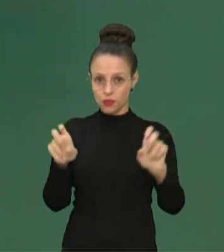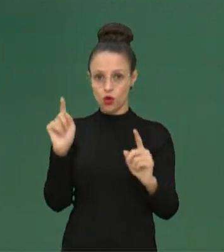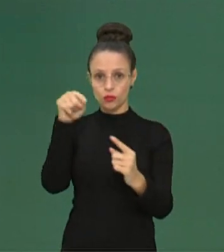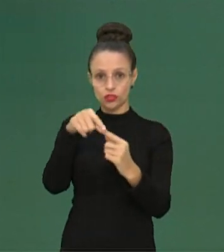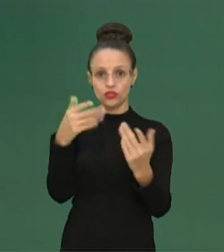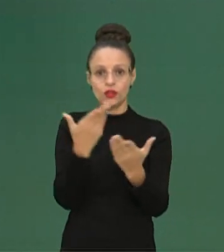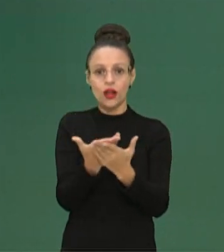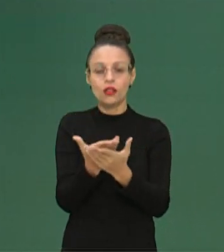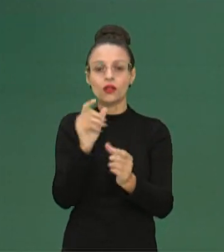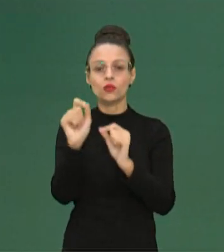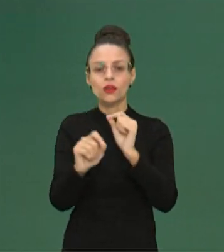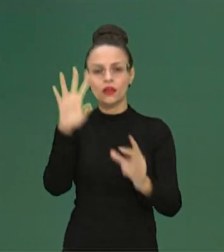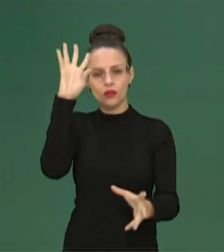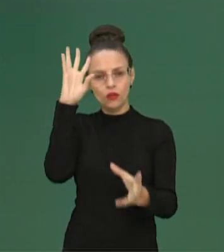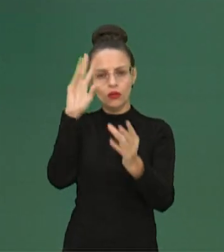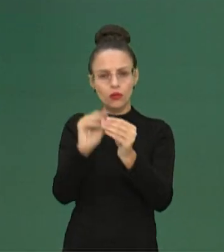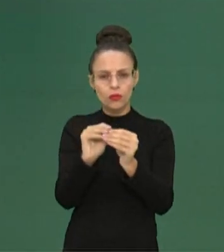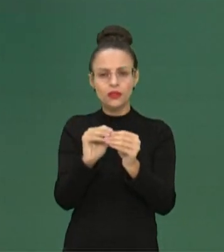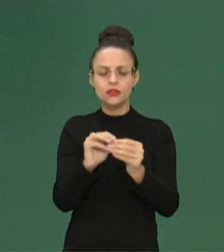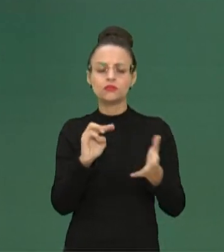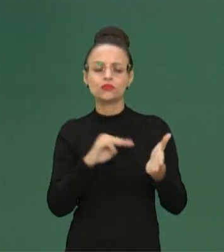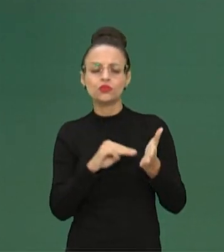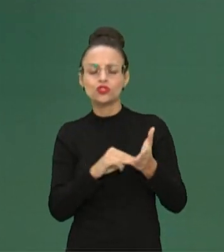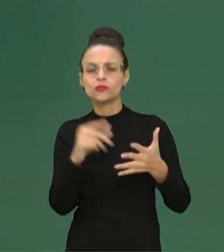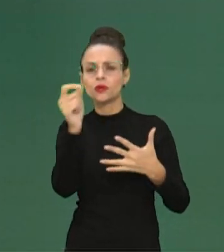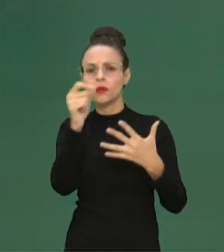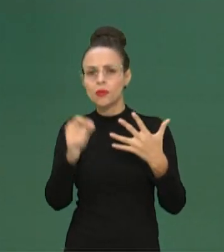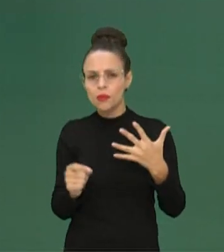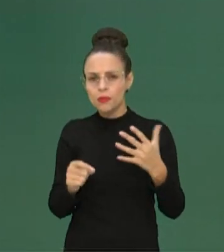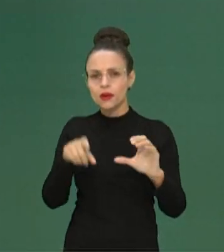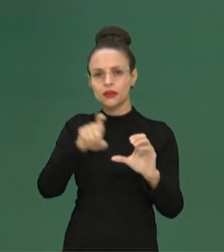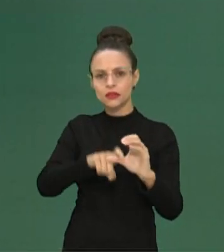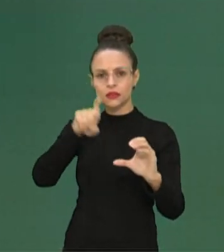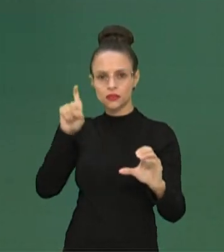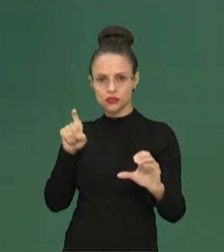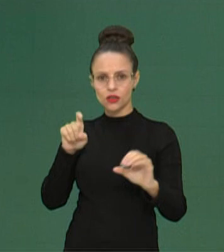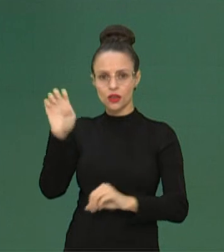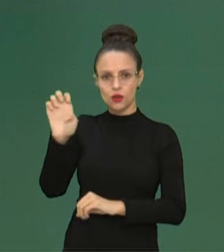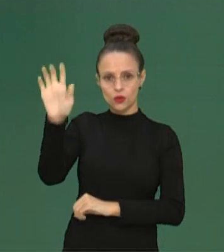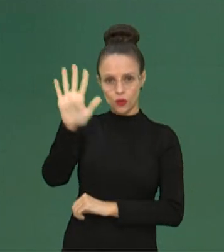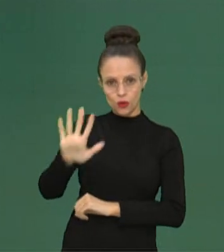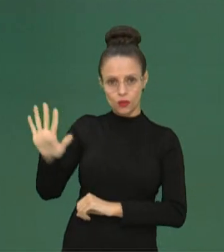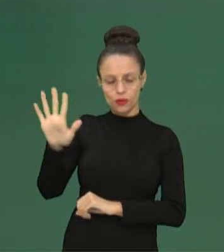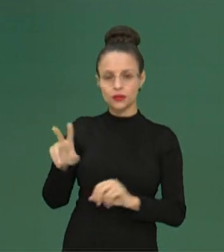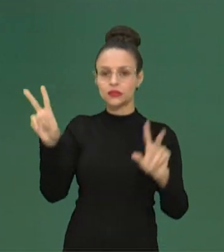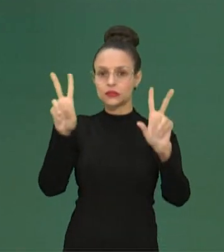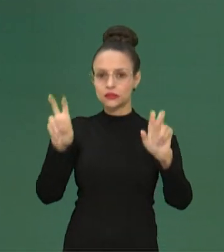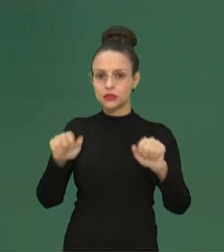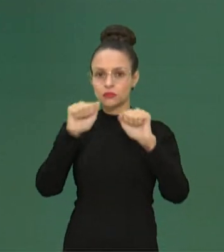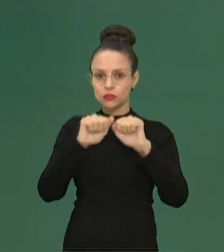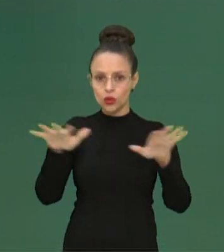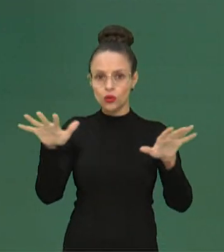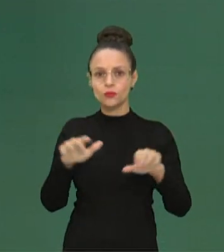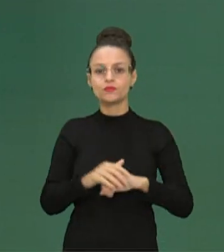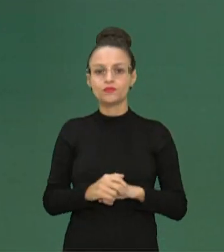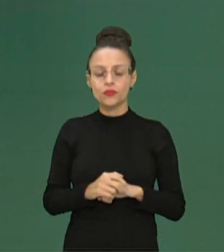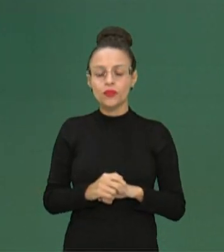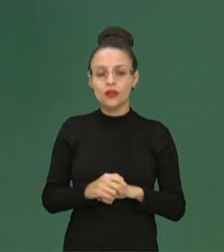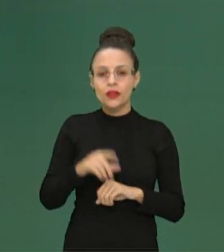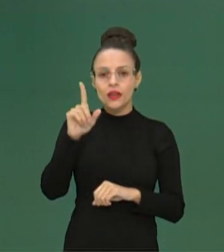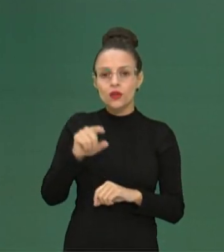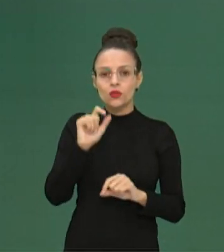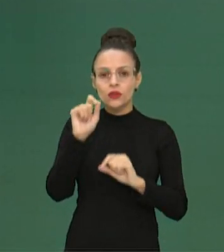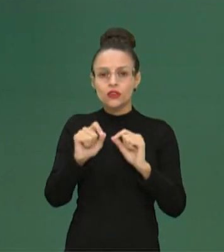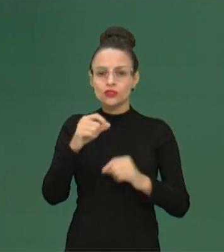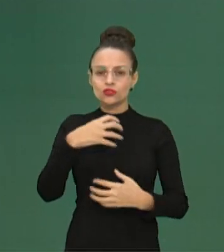da aula, compreender as causas das questões separatistas na Europa. Então, o tema ganhou força. O Brexit é